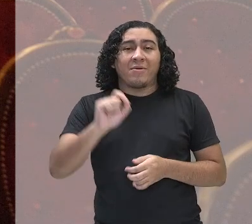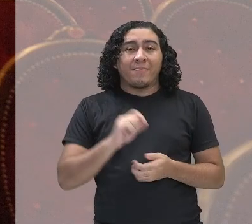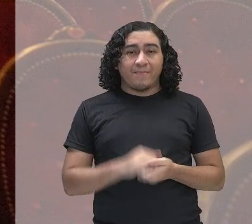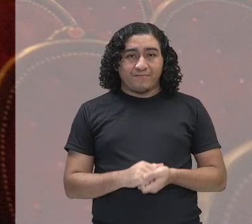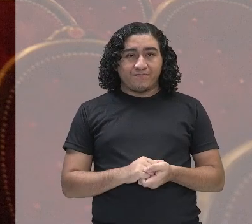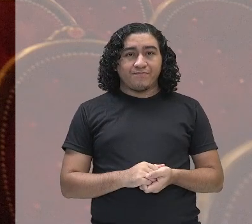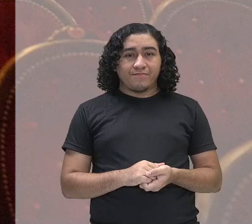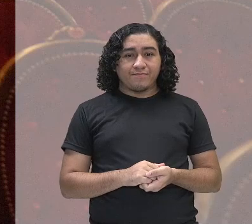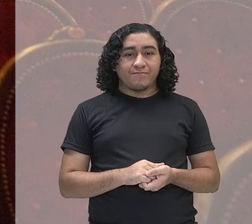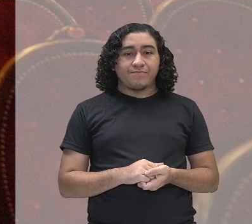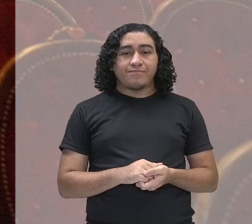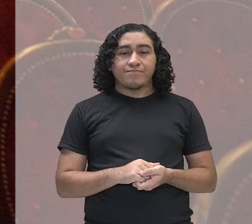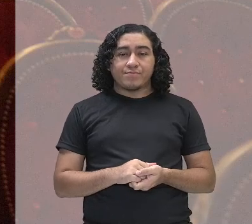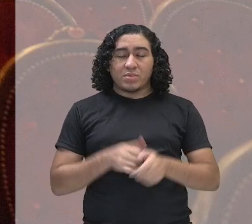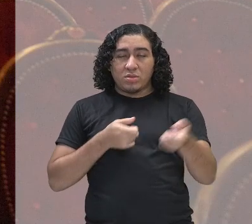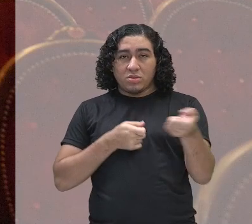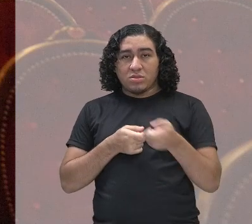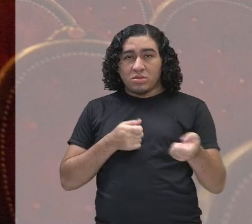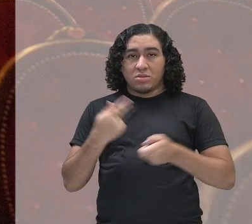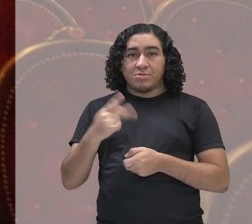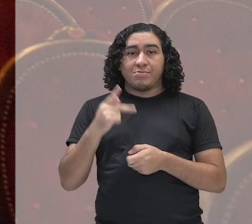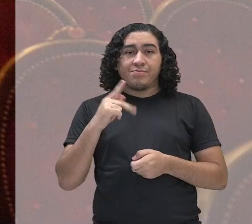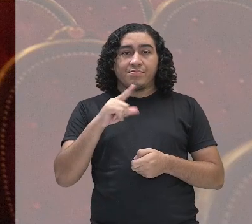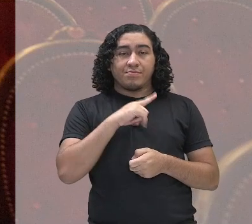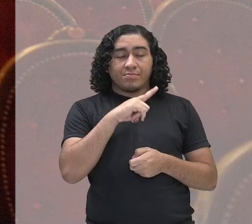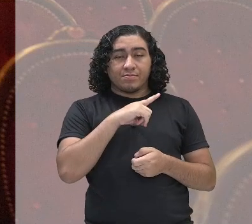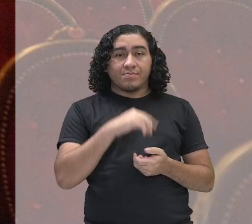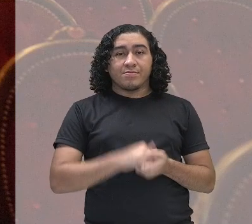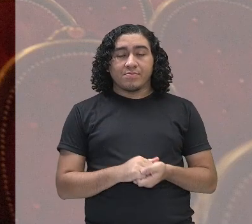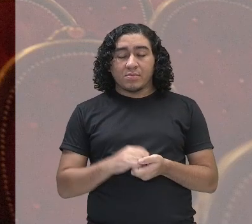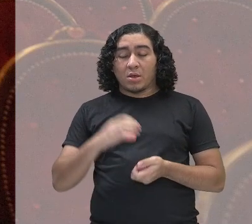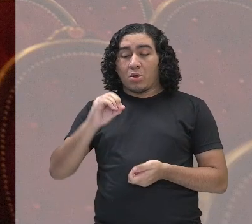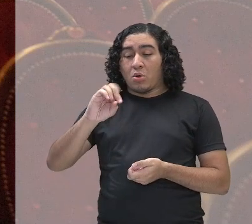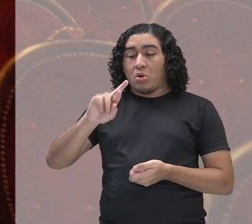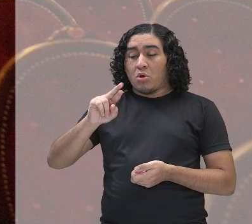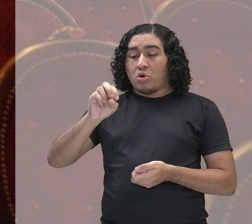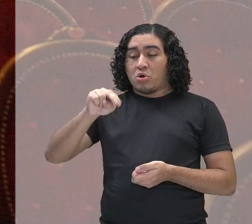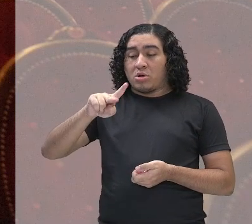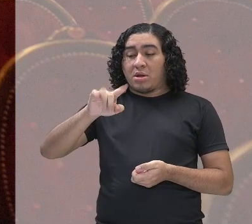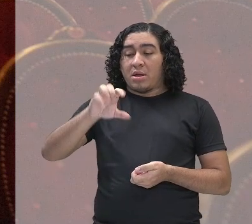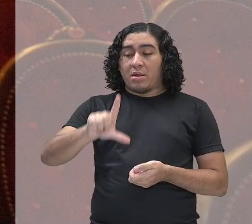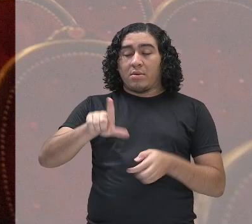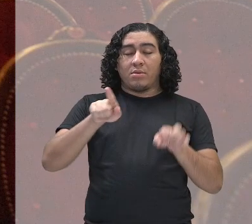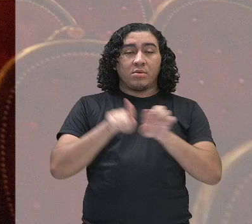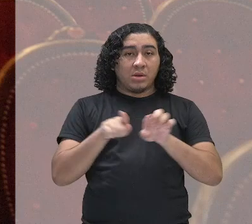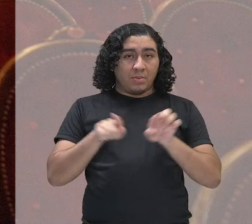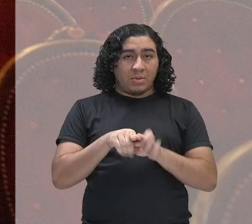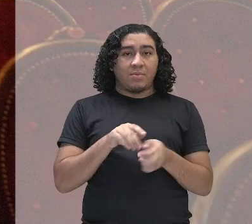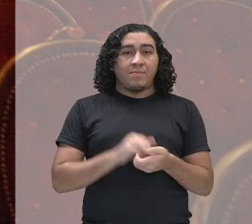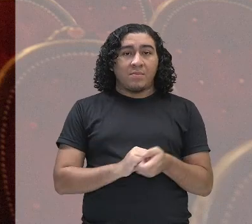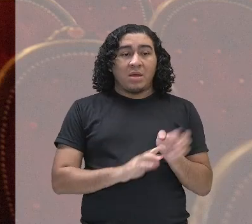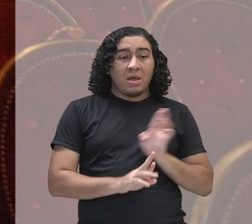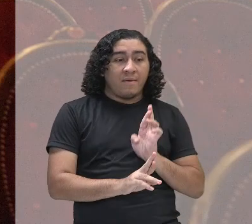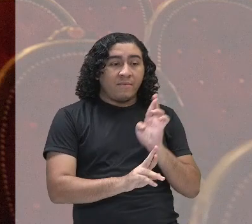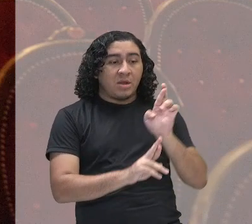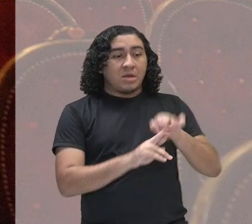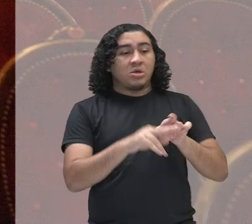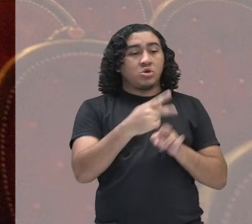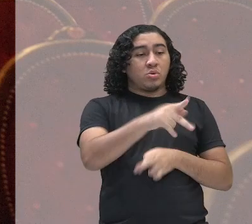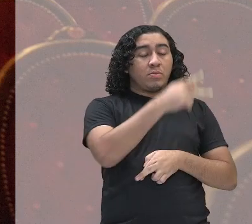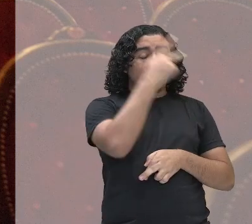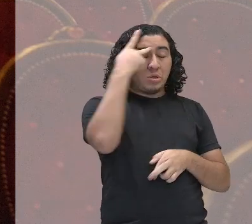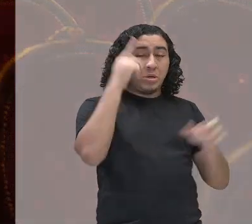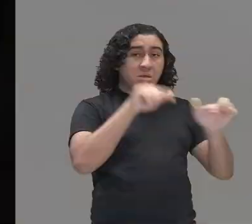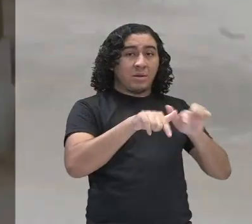de própria dominação entre o coronel de barranco, o barão da borracha, em relação ao seu empregado, que no caso era o